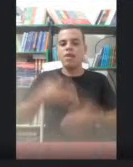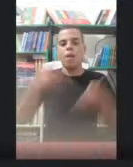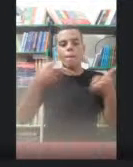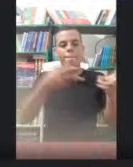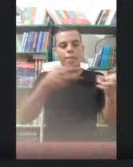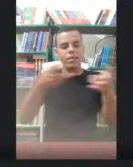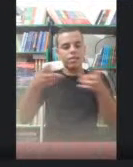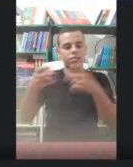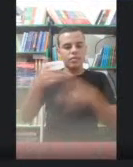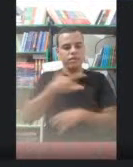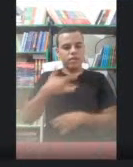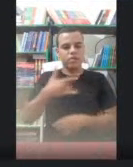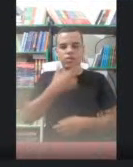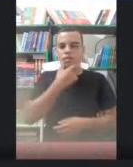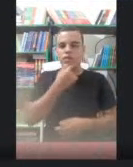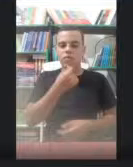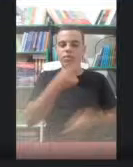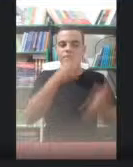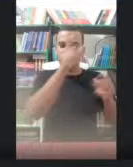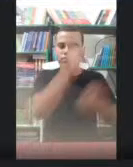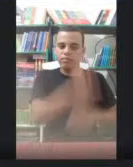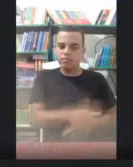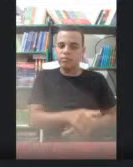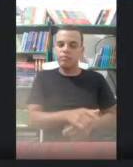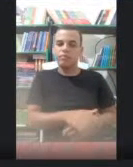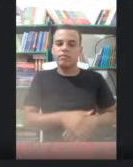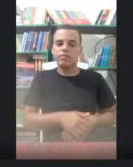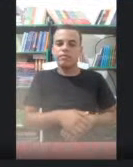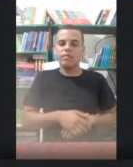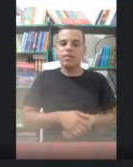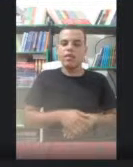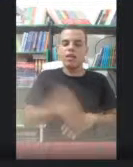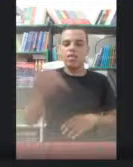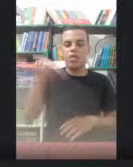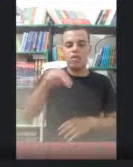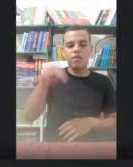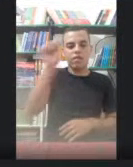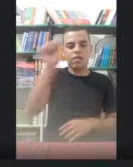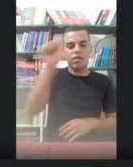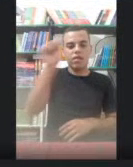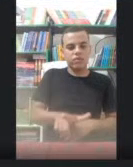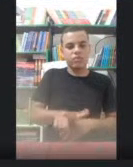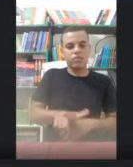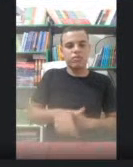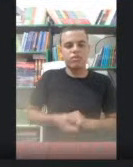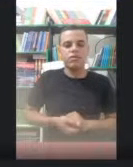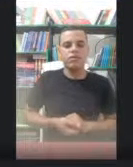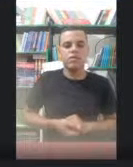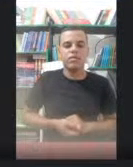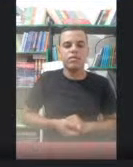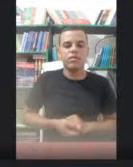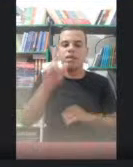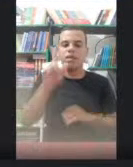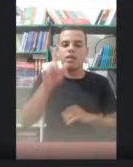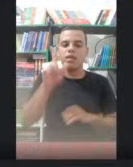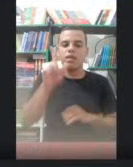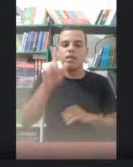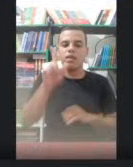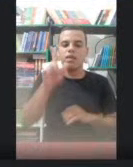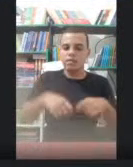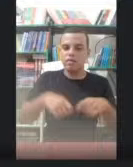saúde do homem, né, aproveitando aí para destacar o Novembro Azul, ele é um tema que é possível de